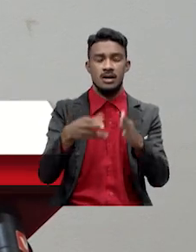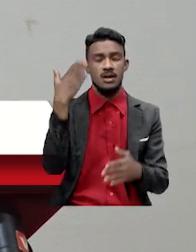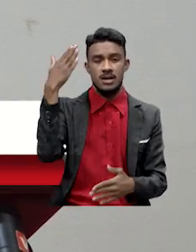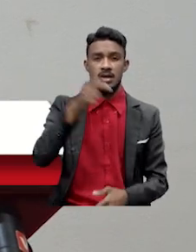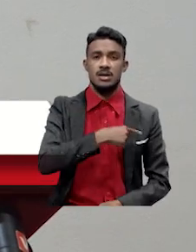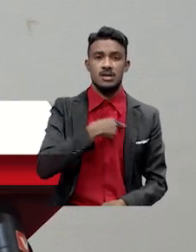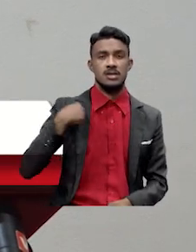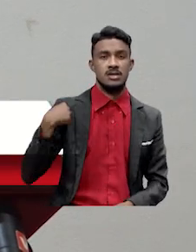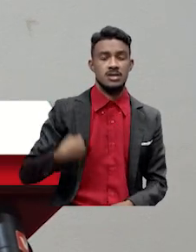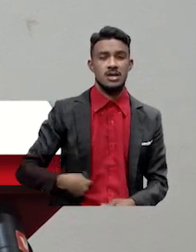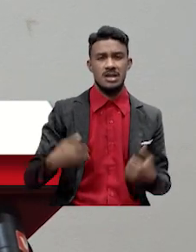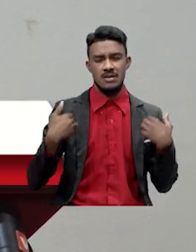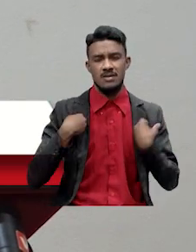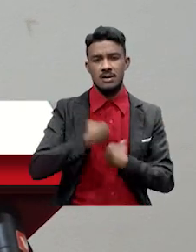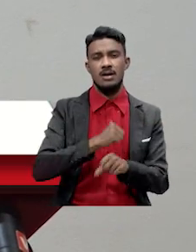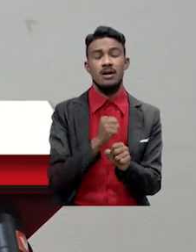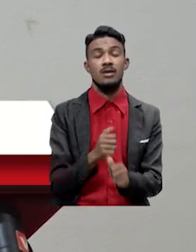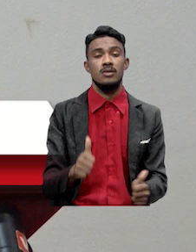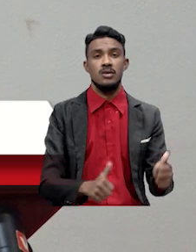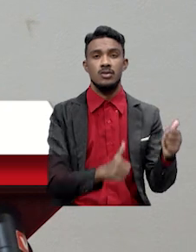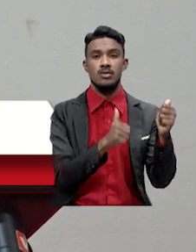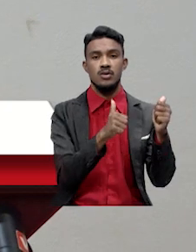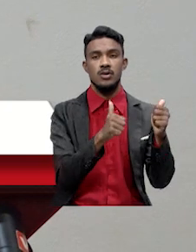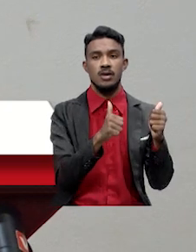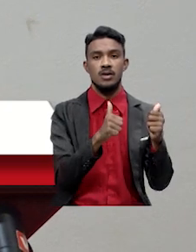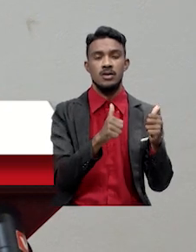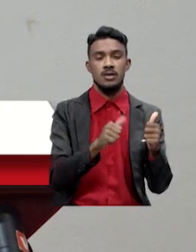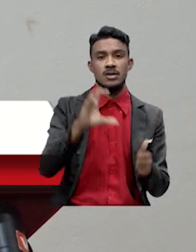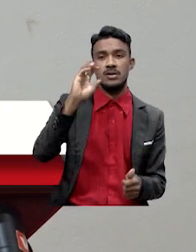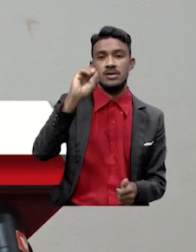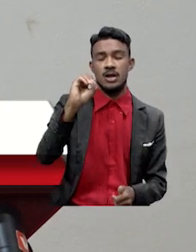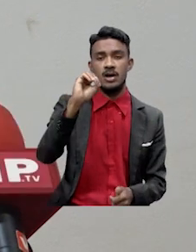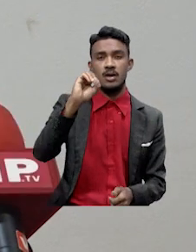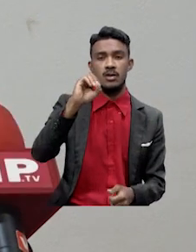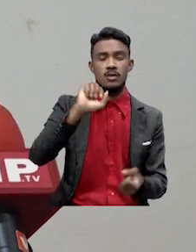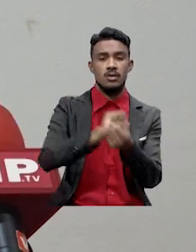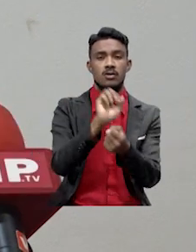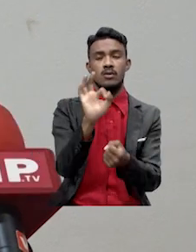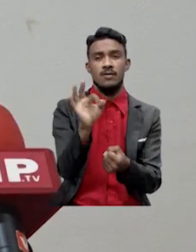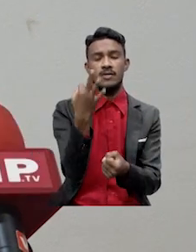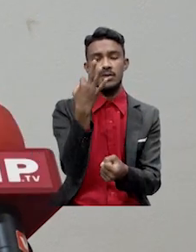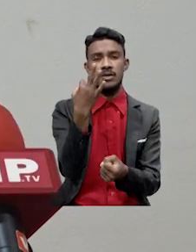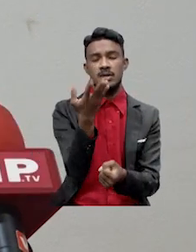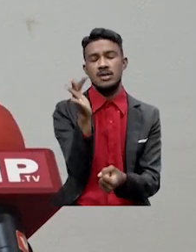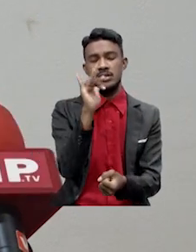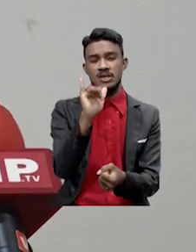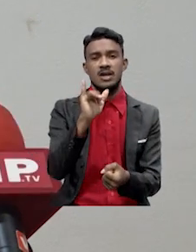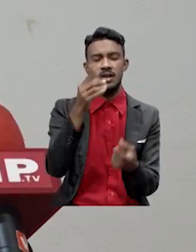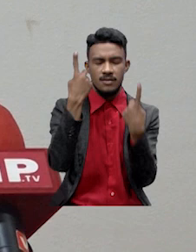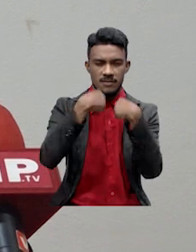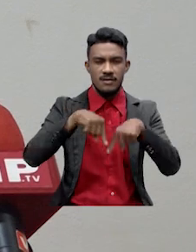ne bem, se implementa zero COVID policy. Então, se quando fila,